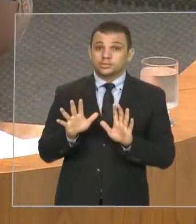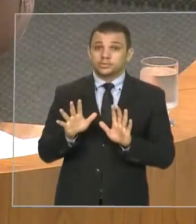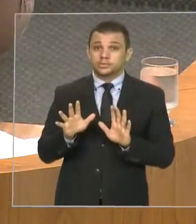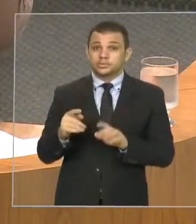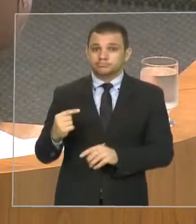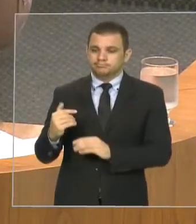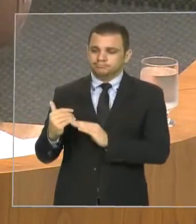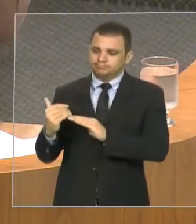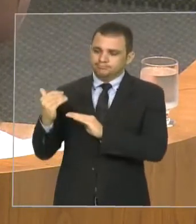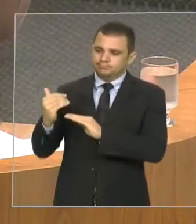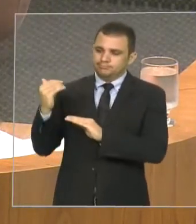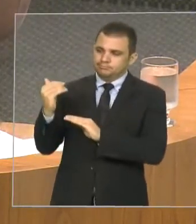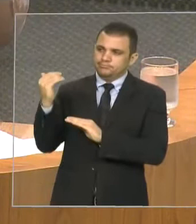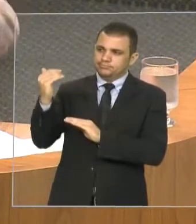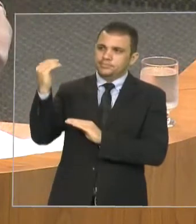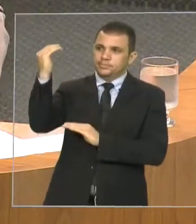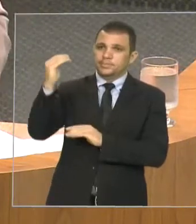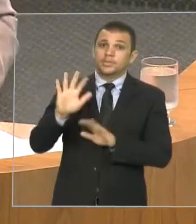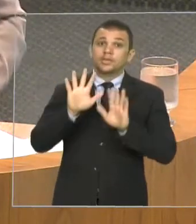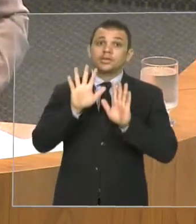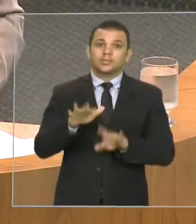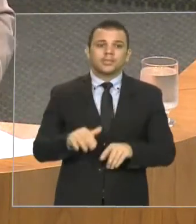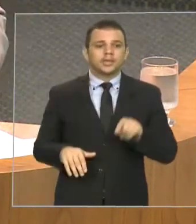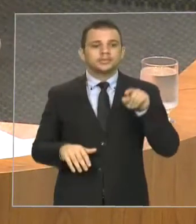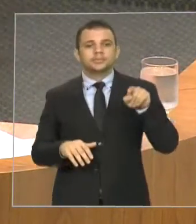sai de tenente para coronel.